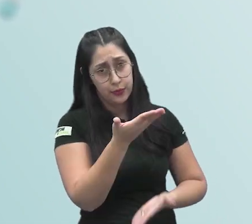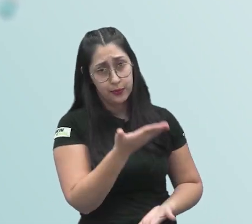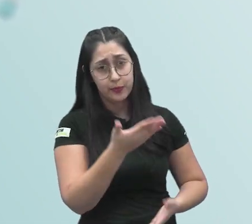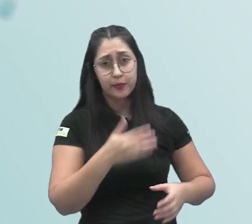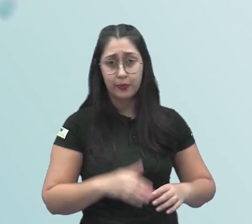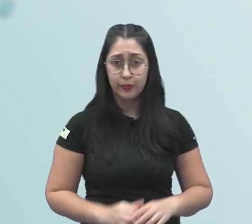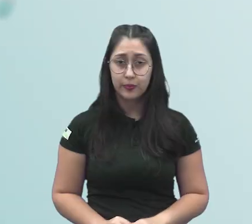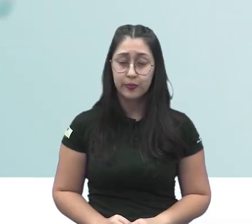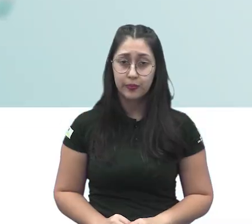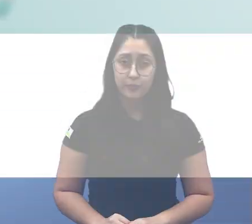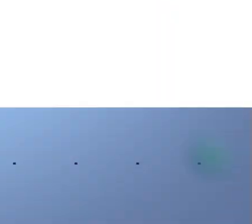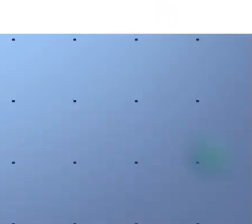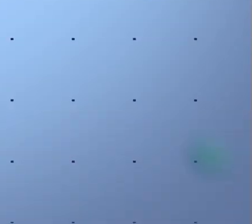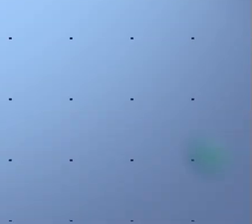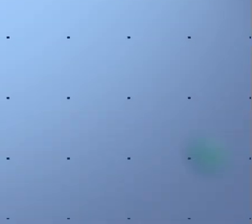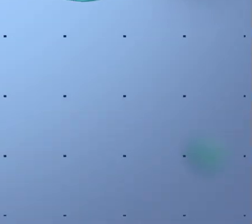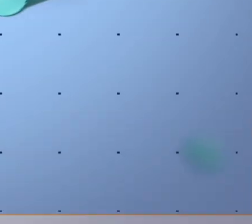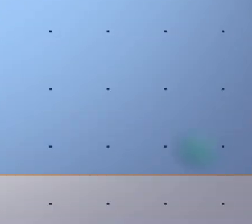sala adequada.